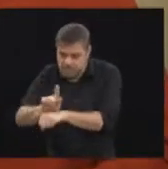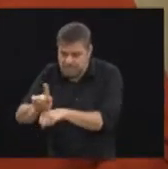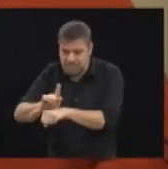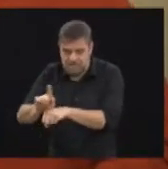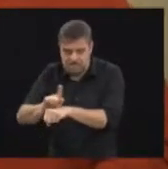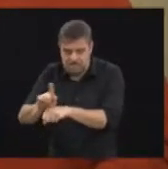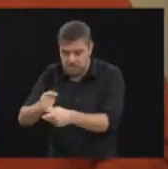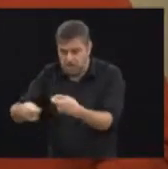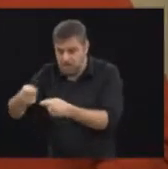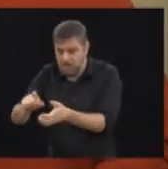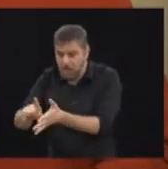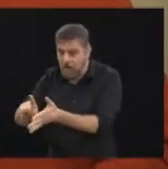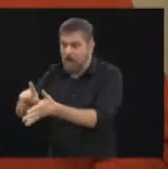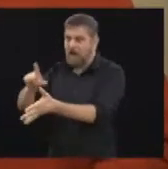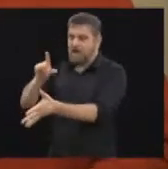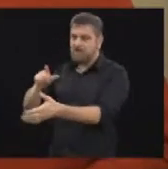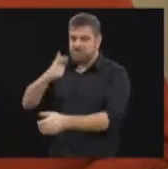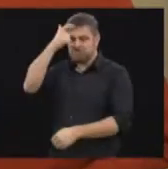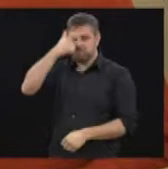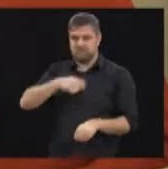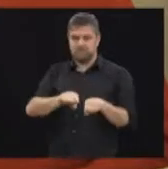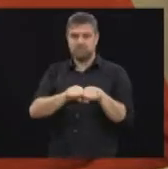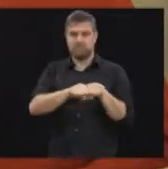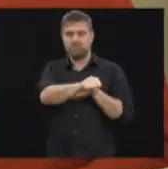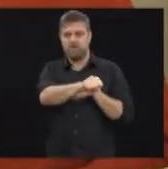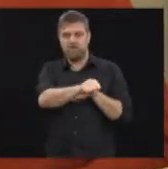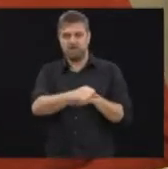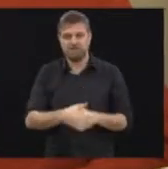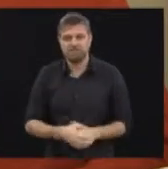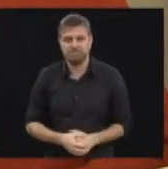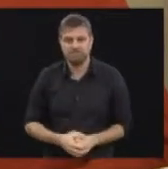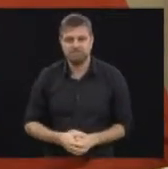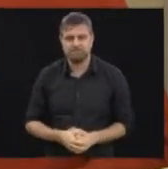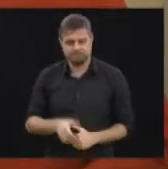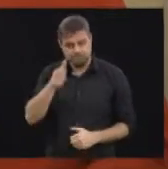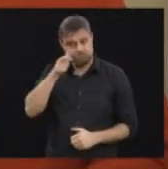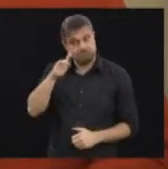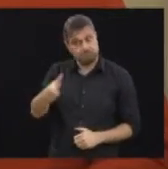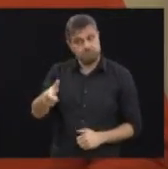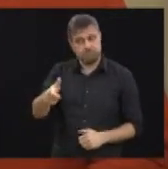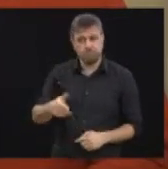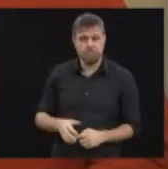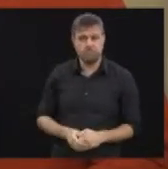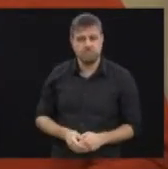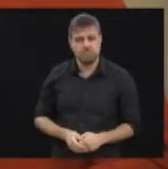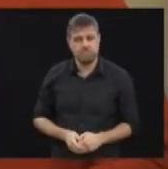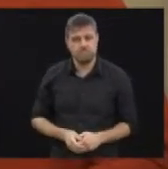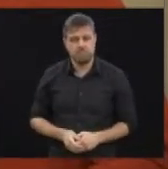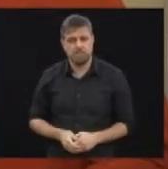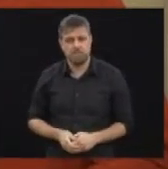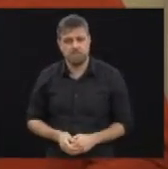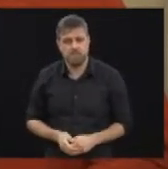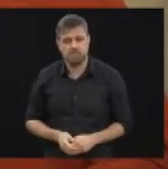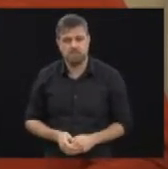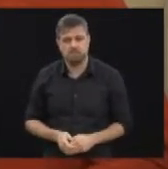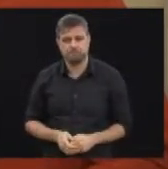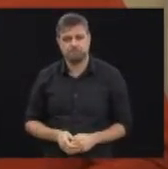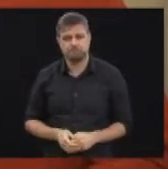a gestão antes mesmo de terminar a minha formação médica, né? E foi interessante, porque